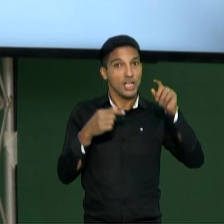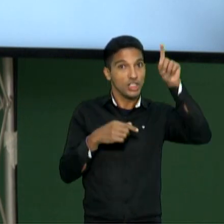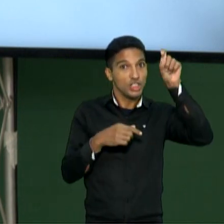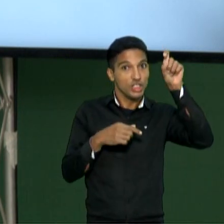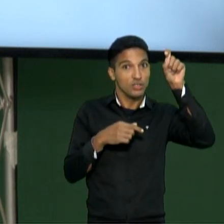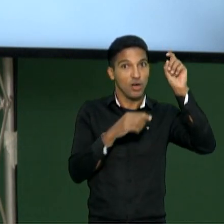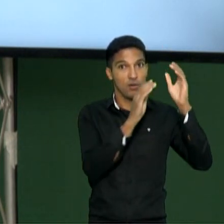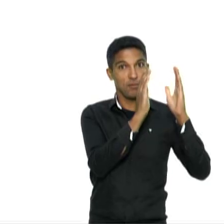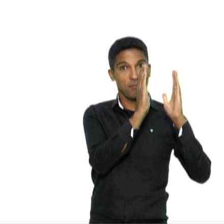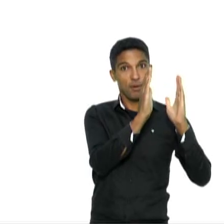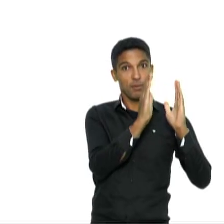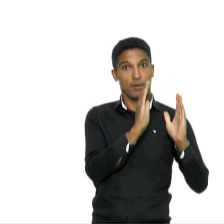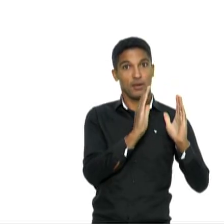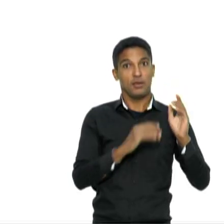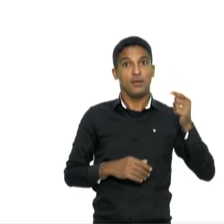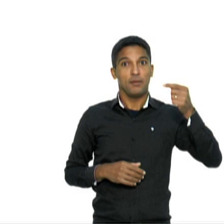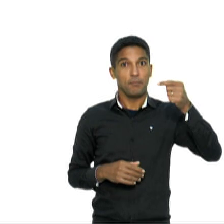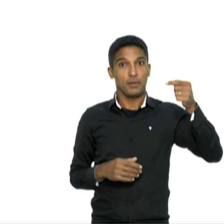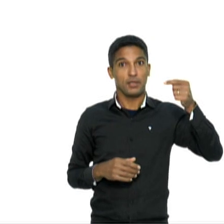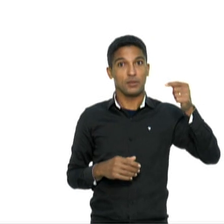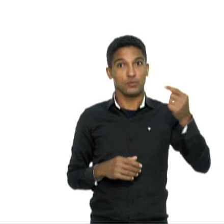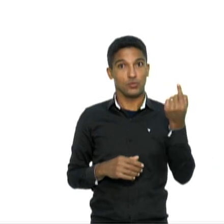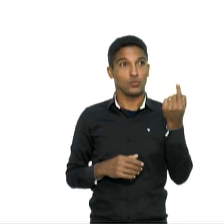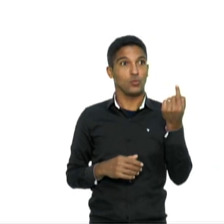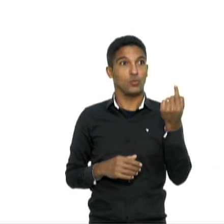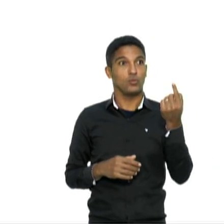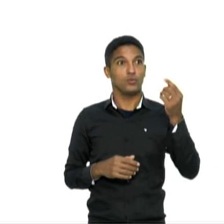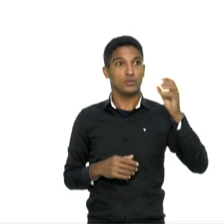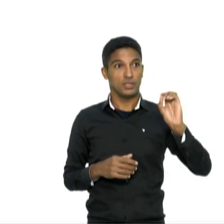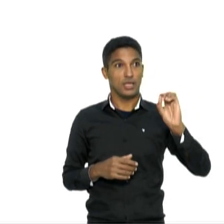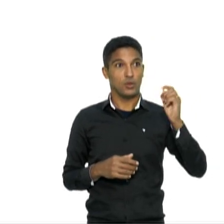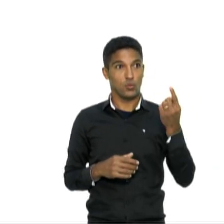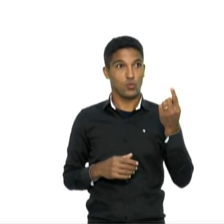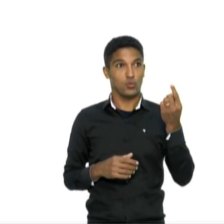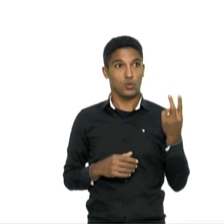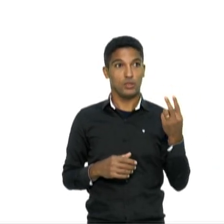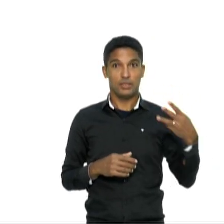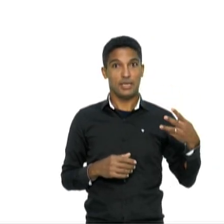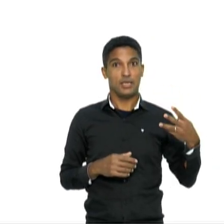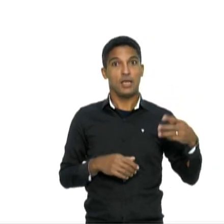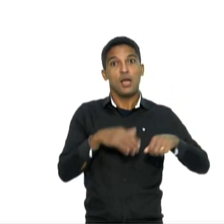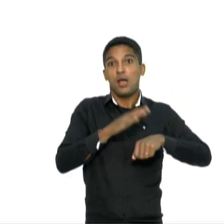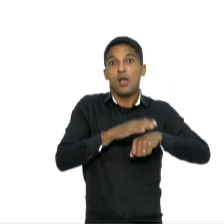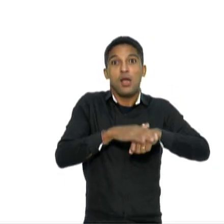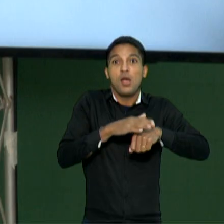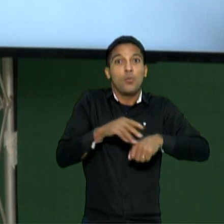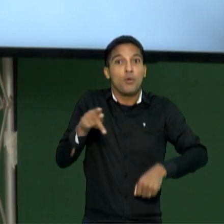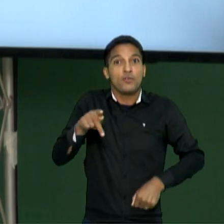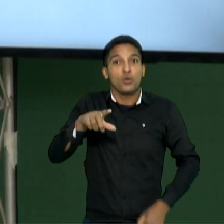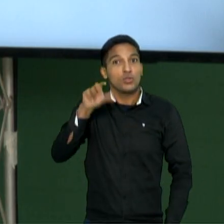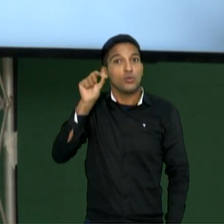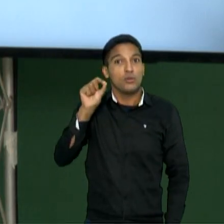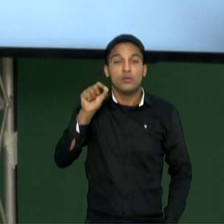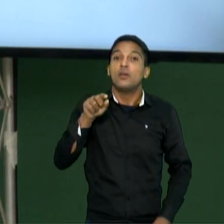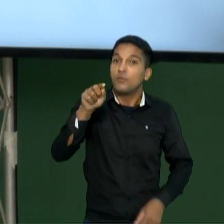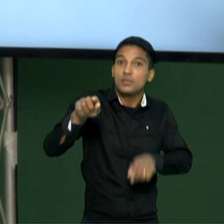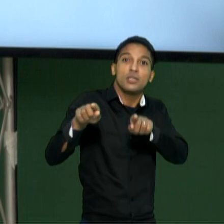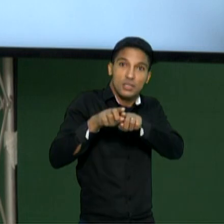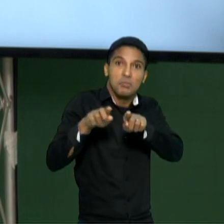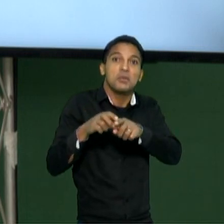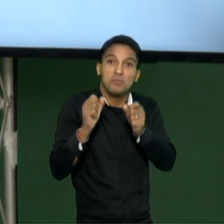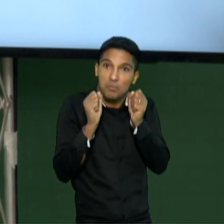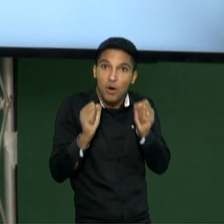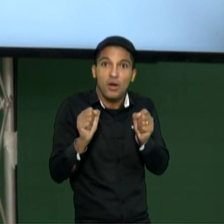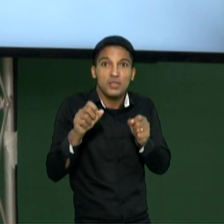1, 0, 1, 2 e 3, são valores que eu escolhi. São a minha escolha, assim como você pode fazer a sua escolha. Esses valores aqui não